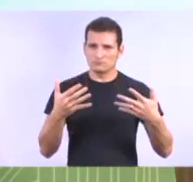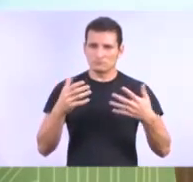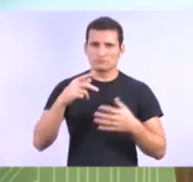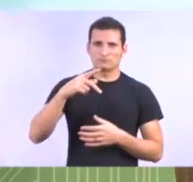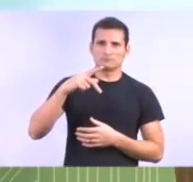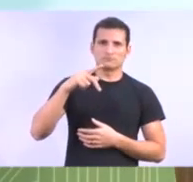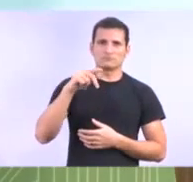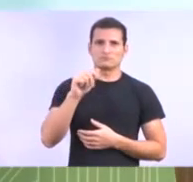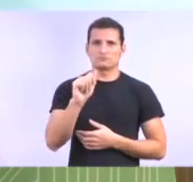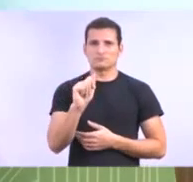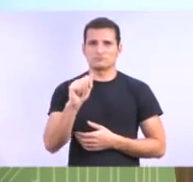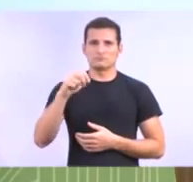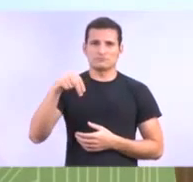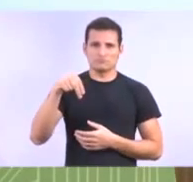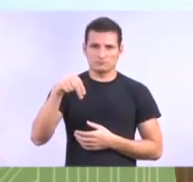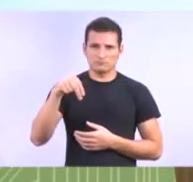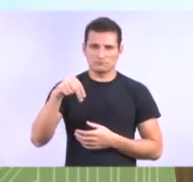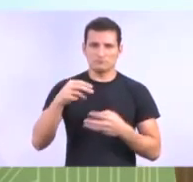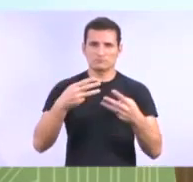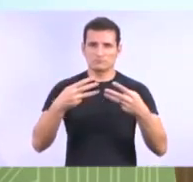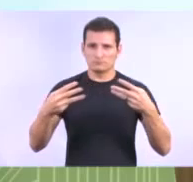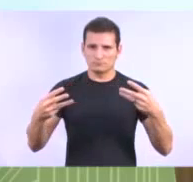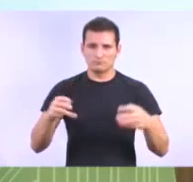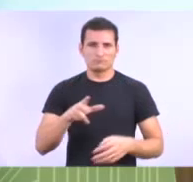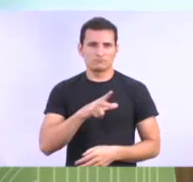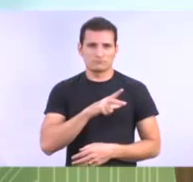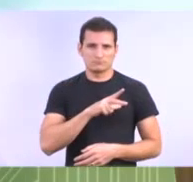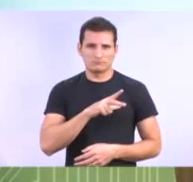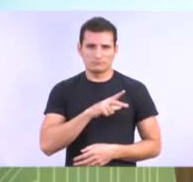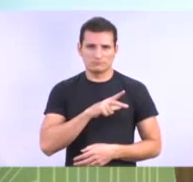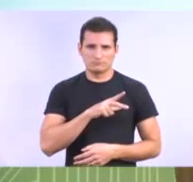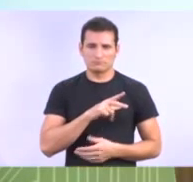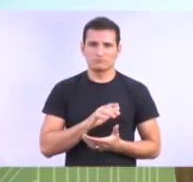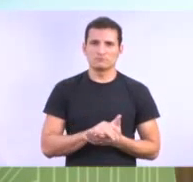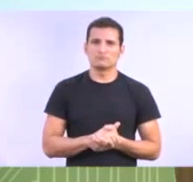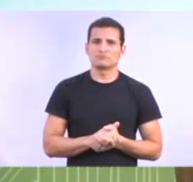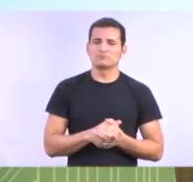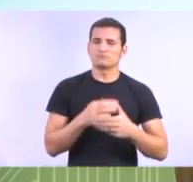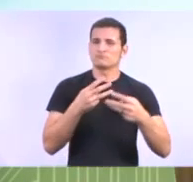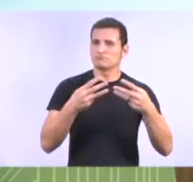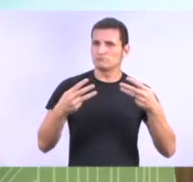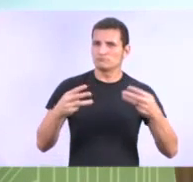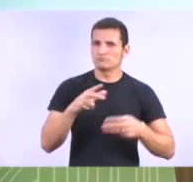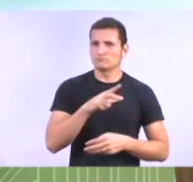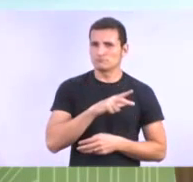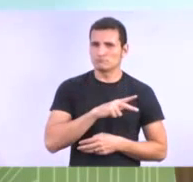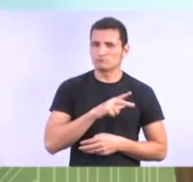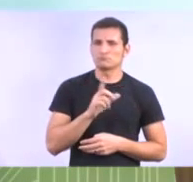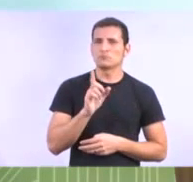de rede pessoal. A rede pessoal não é somente, por exemplo,